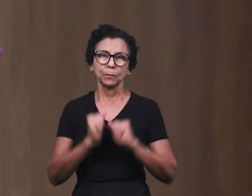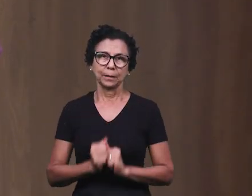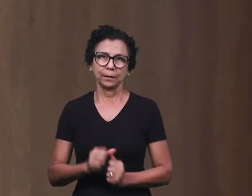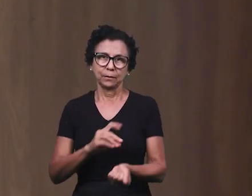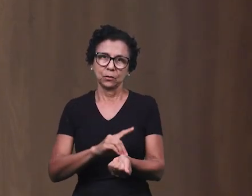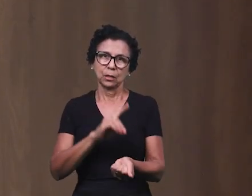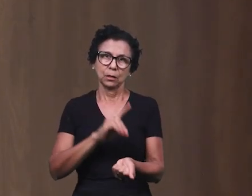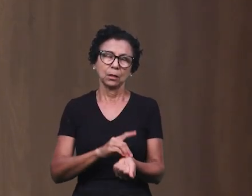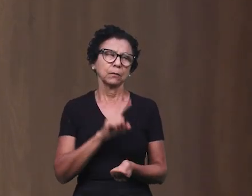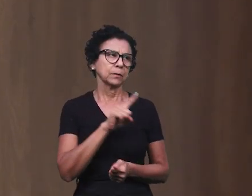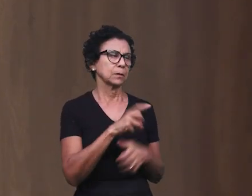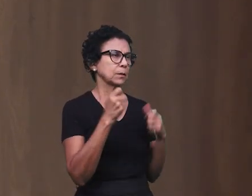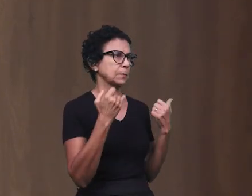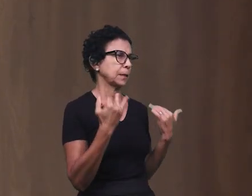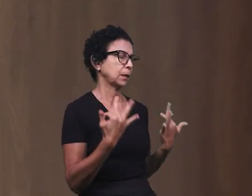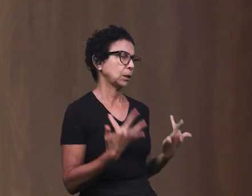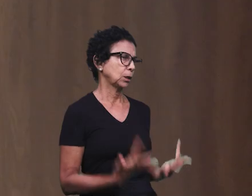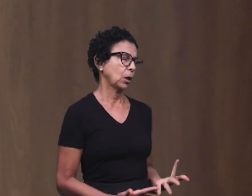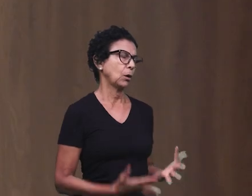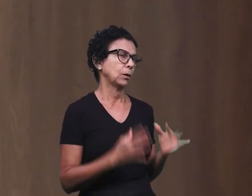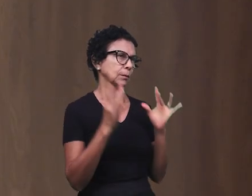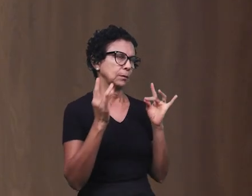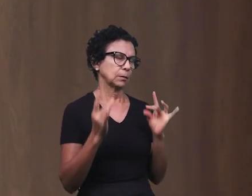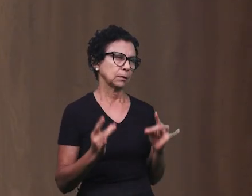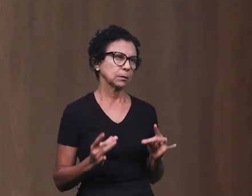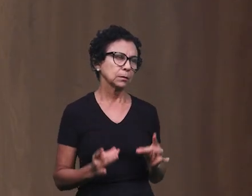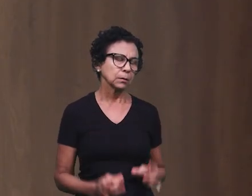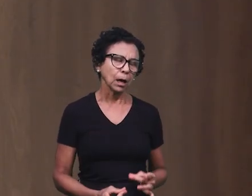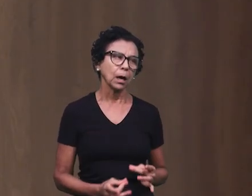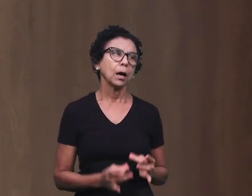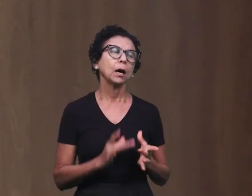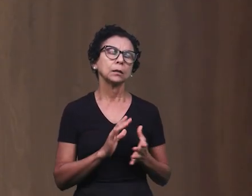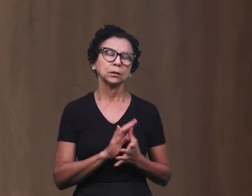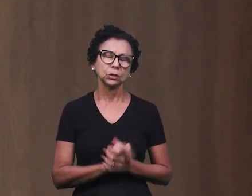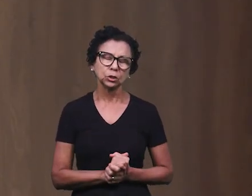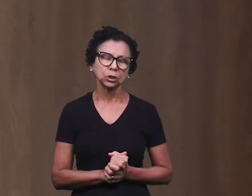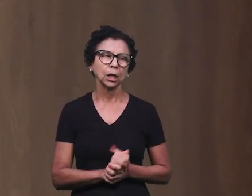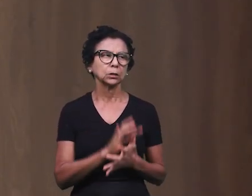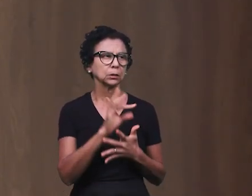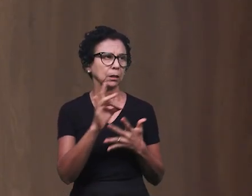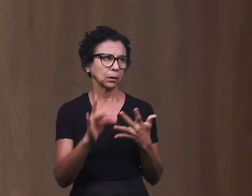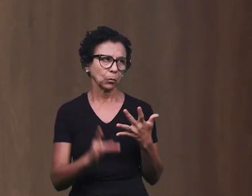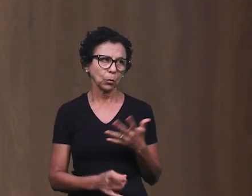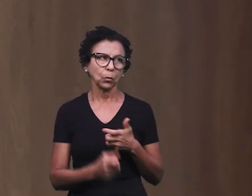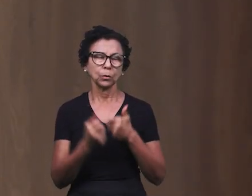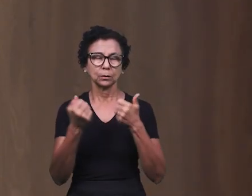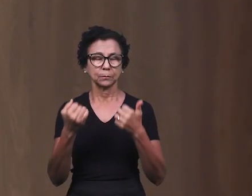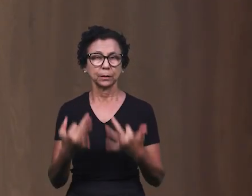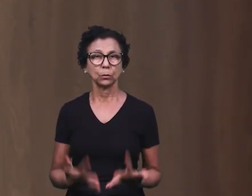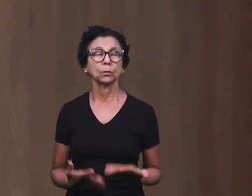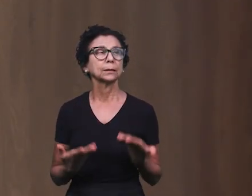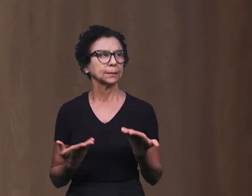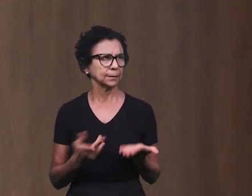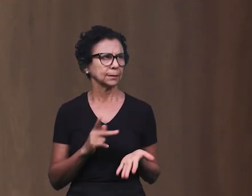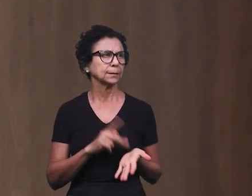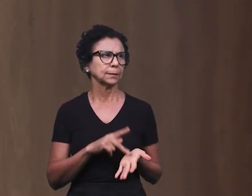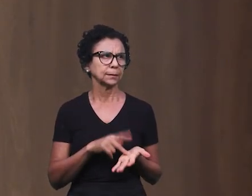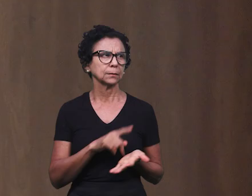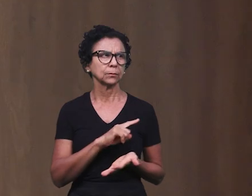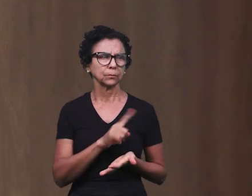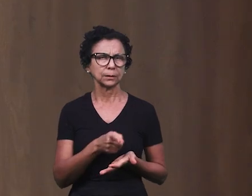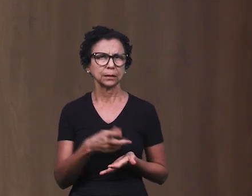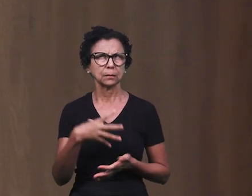falou um pouquinho sobre a medição da glicemia, falou um pouquinho sobre alguns exames, né? É dessa forma mesmo, vocês